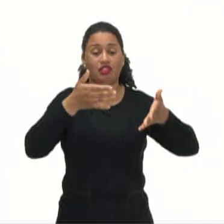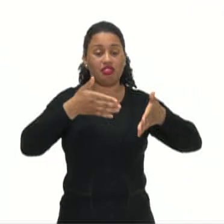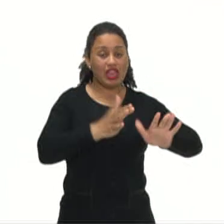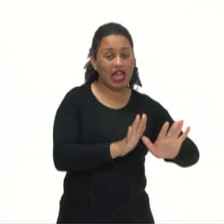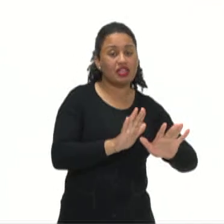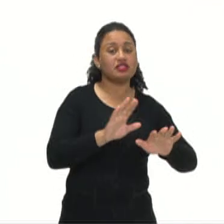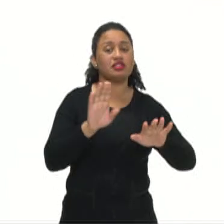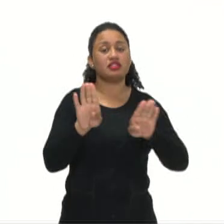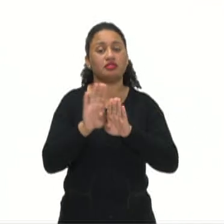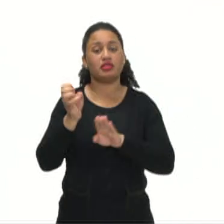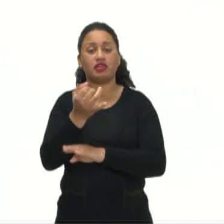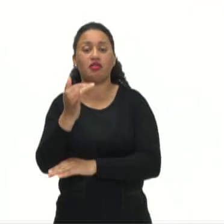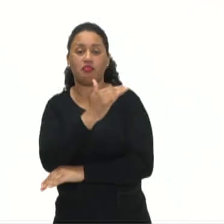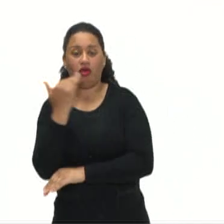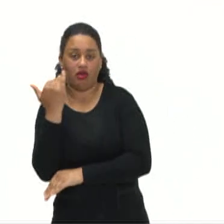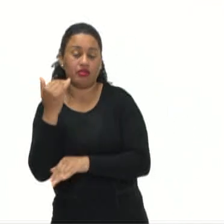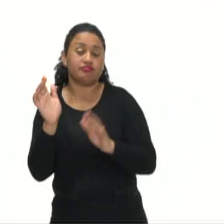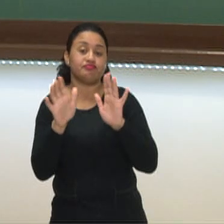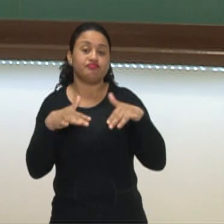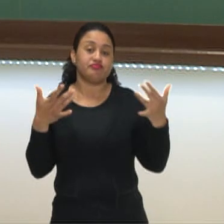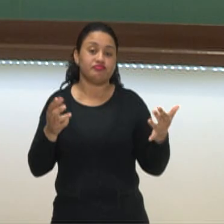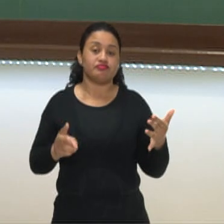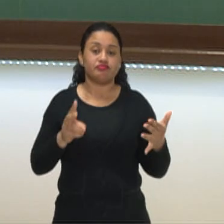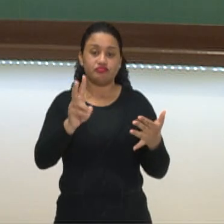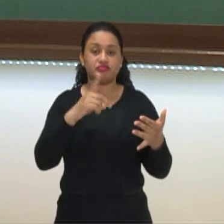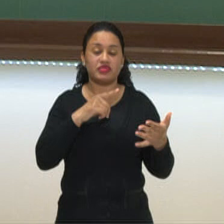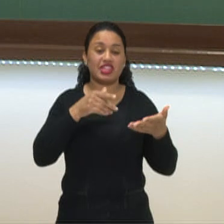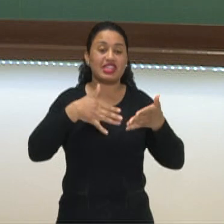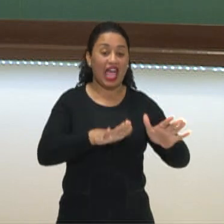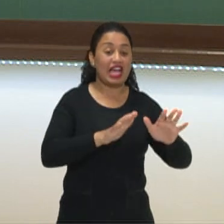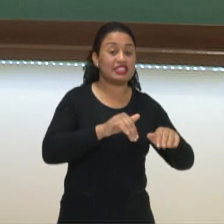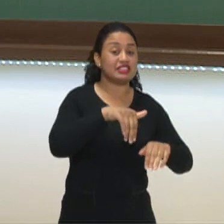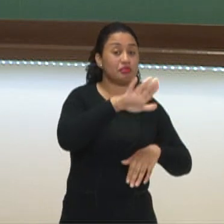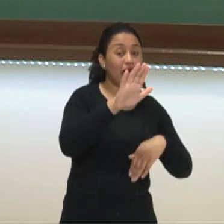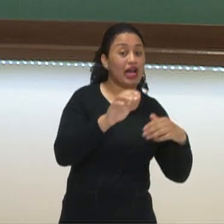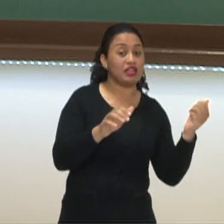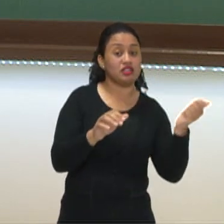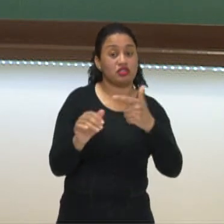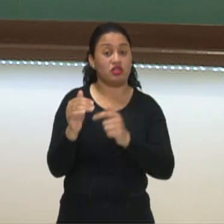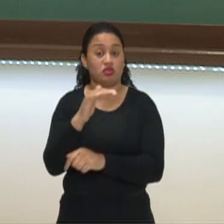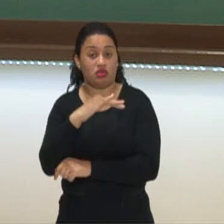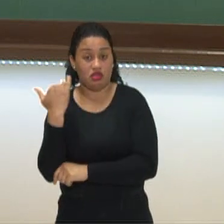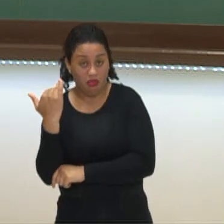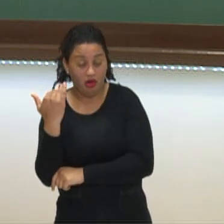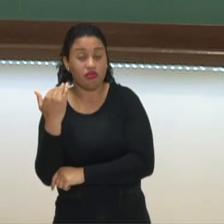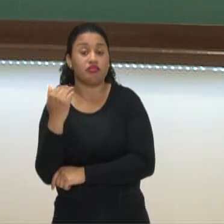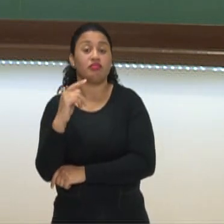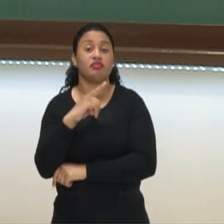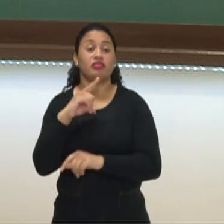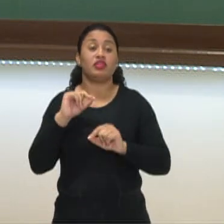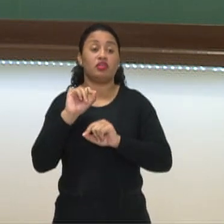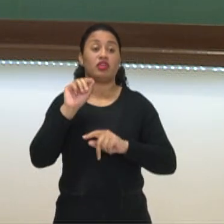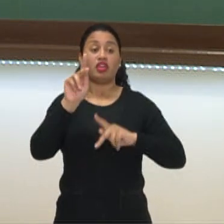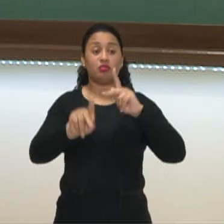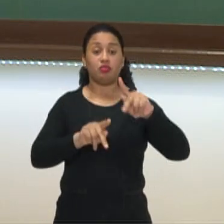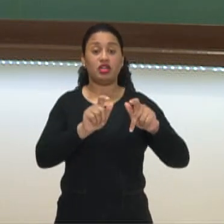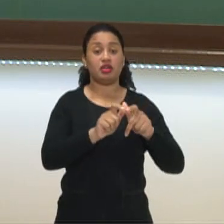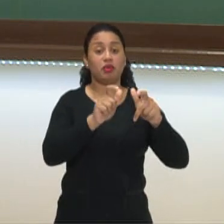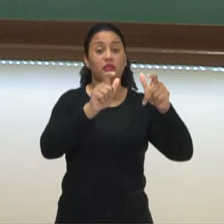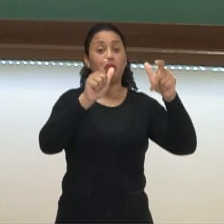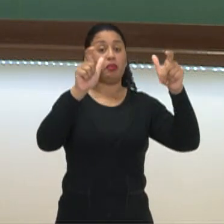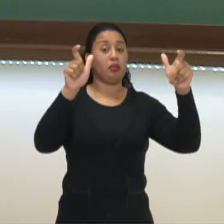mortalidade. Então, sempre que nascem mais pessoas que morrem, nós vamos ter a população